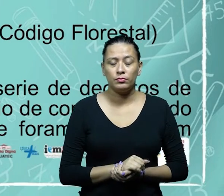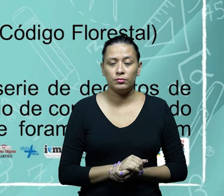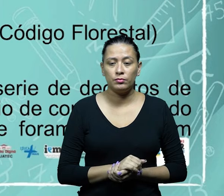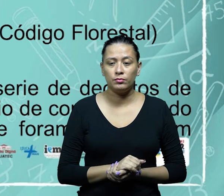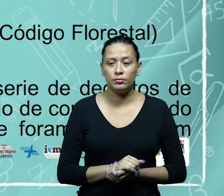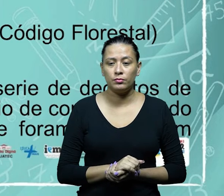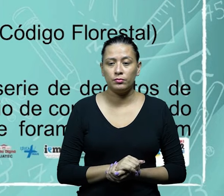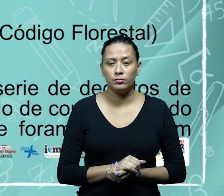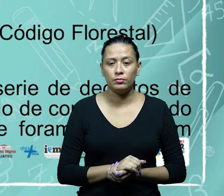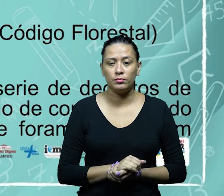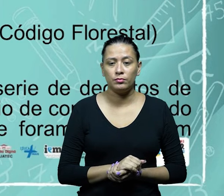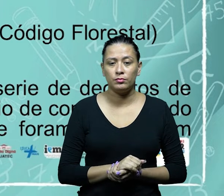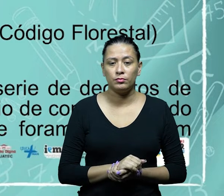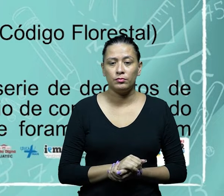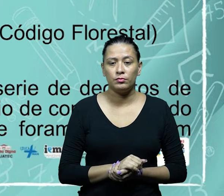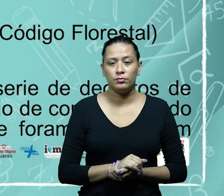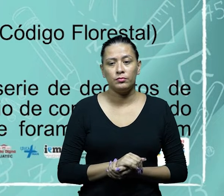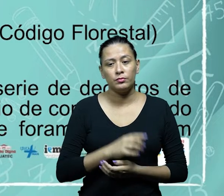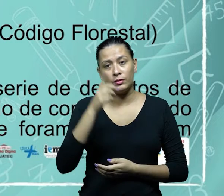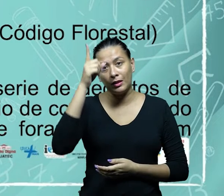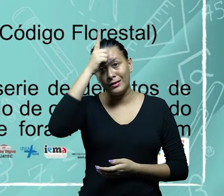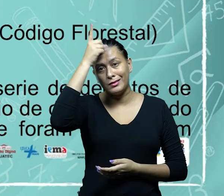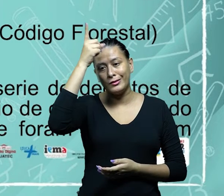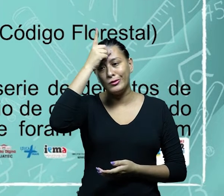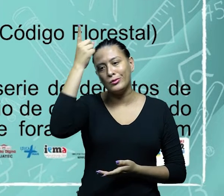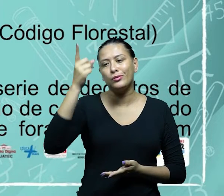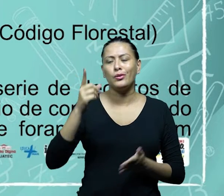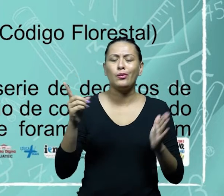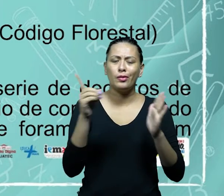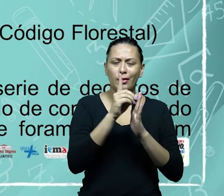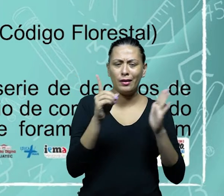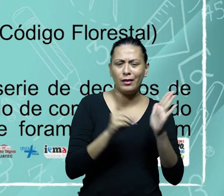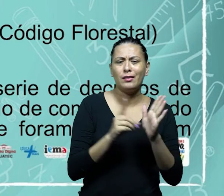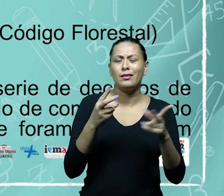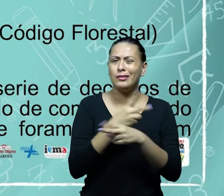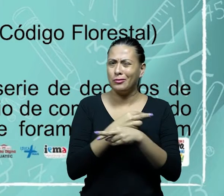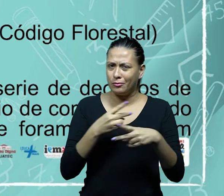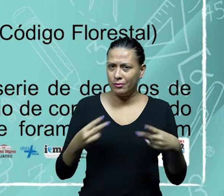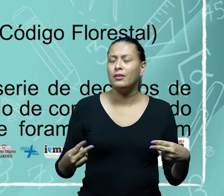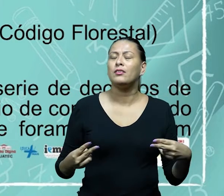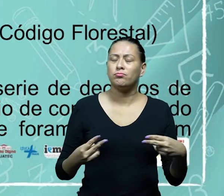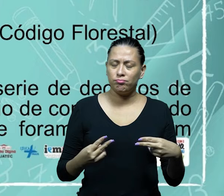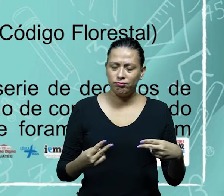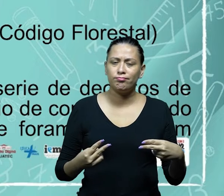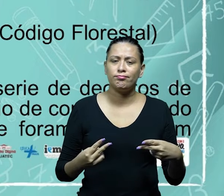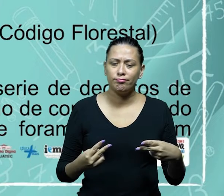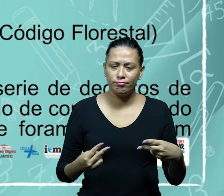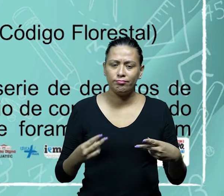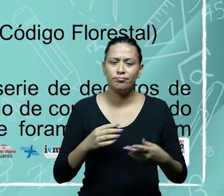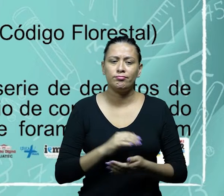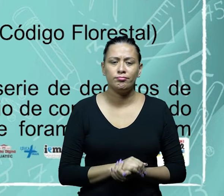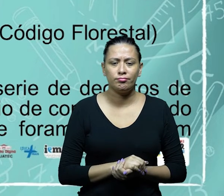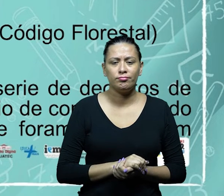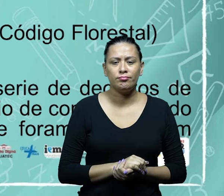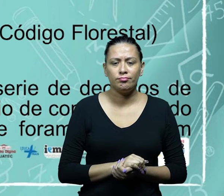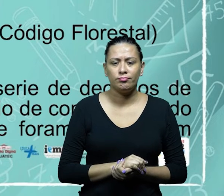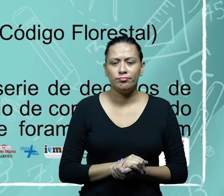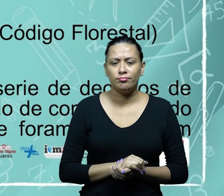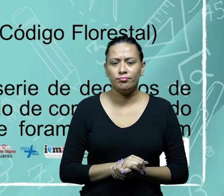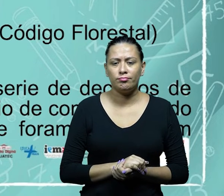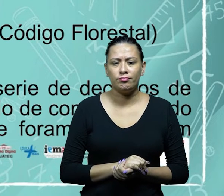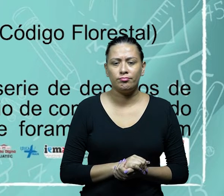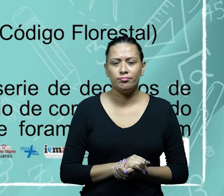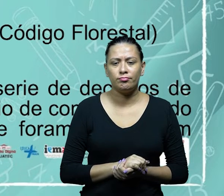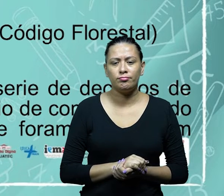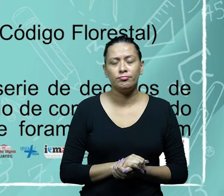virtude como exemplo vamos dar aqui né o caso da convide em relação é a convide é que foi